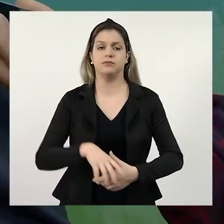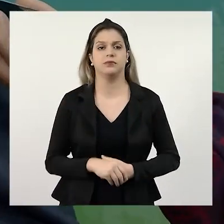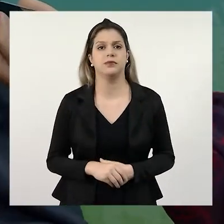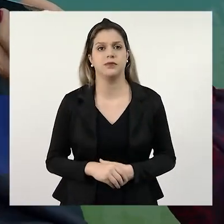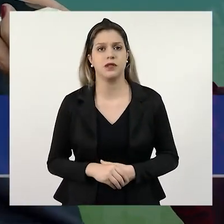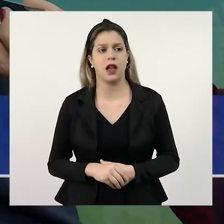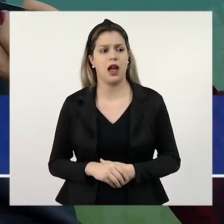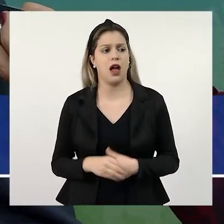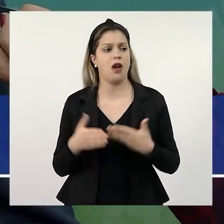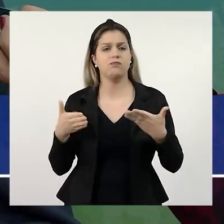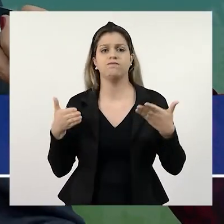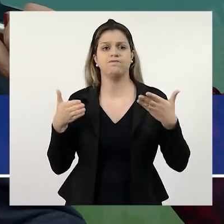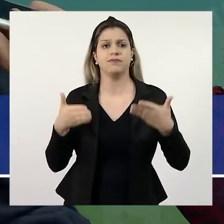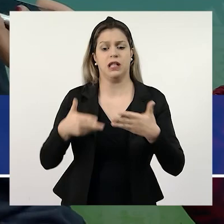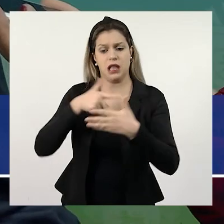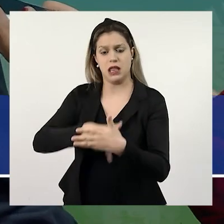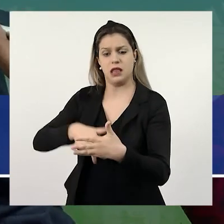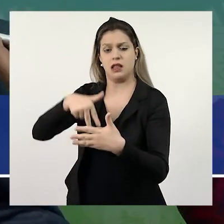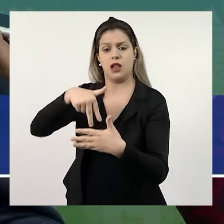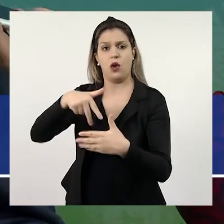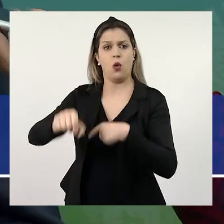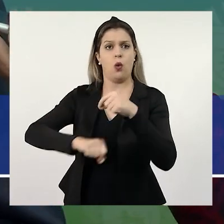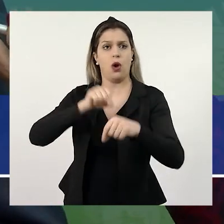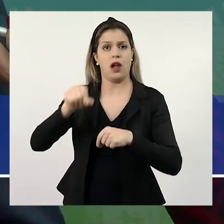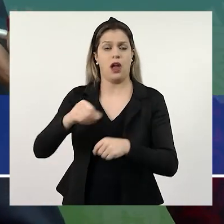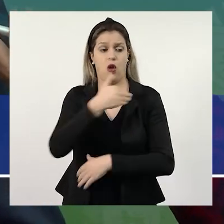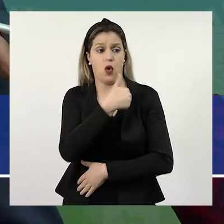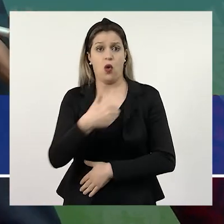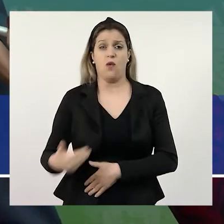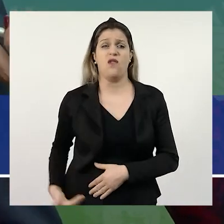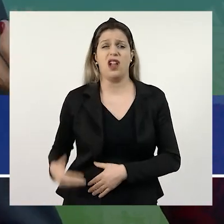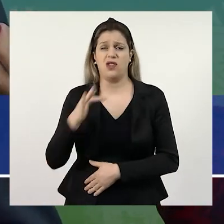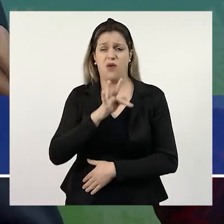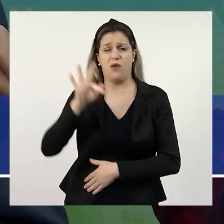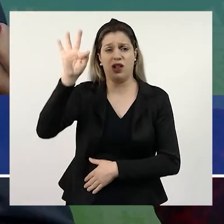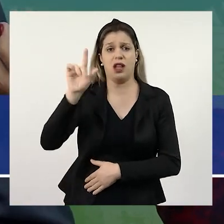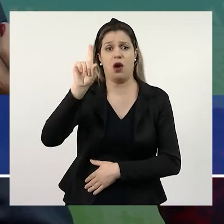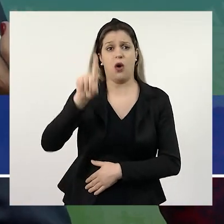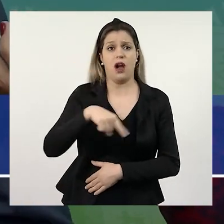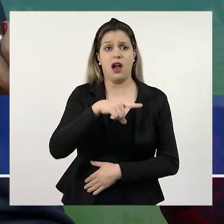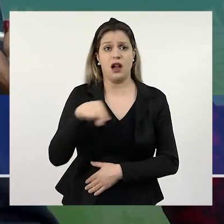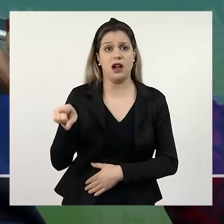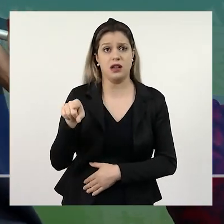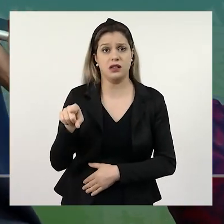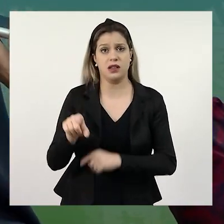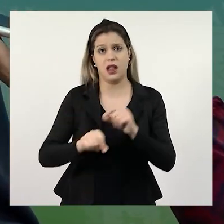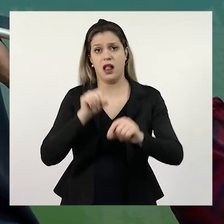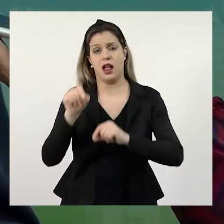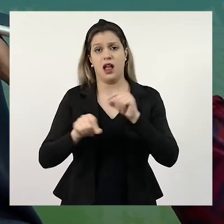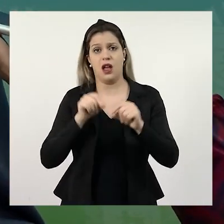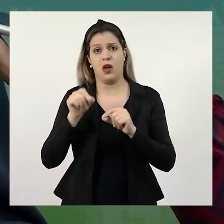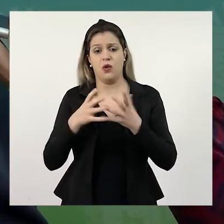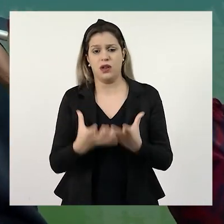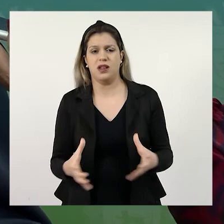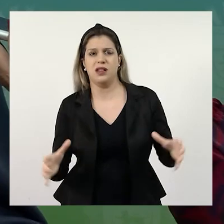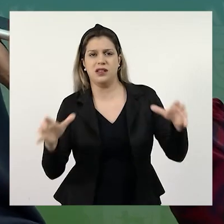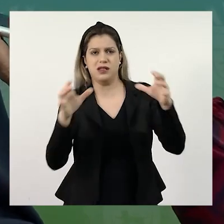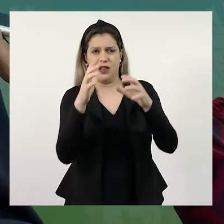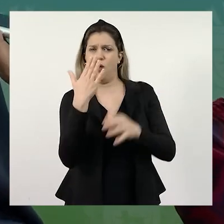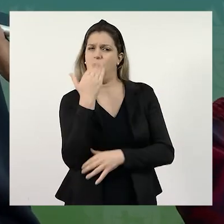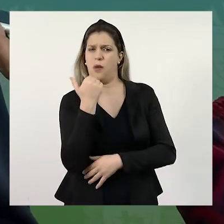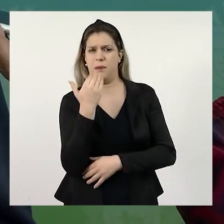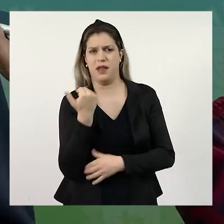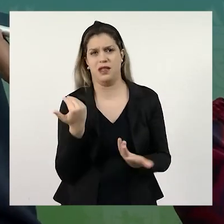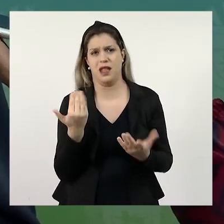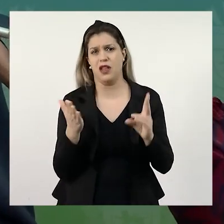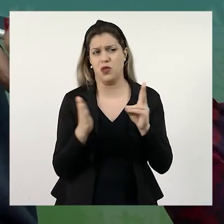chega na tribuna e você coloca que o governo federal suspendeu a cesta básica do índio que está fora da aldeia, a